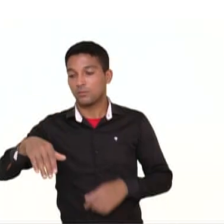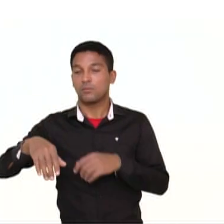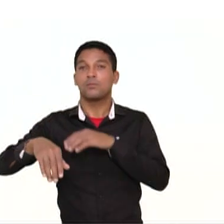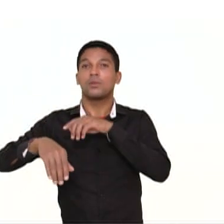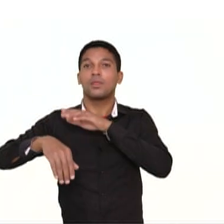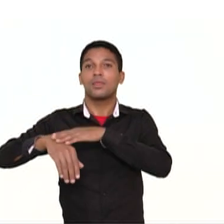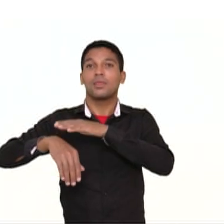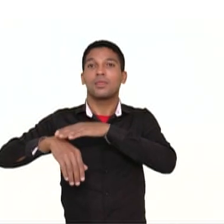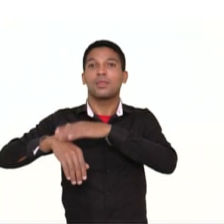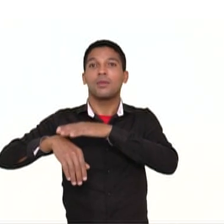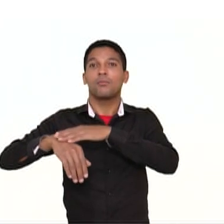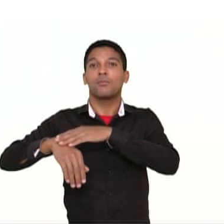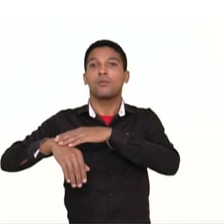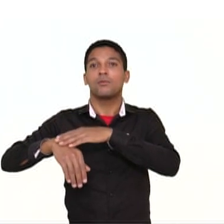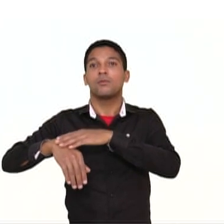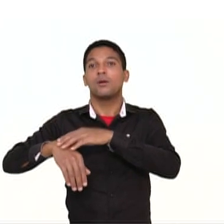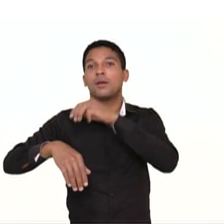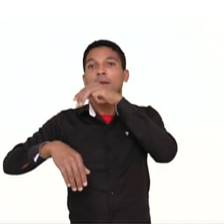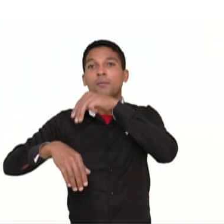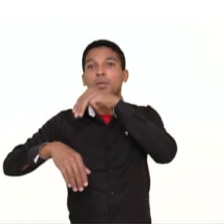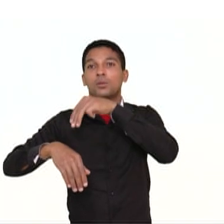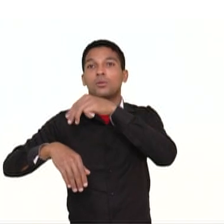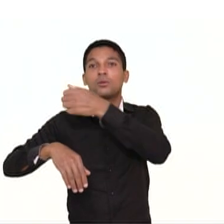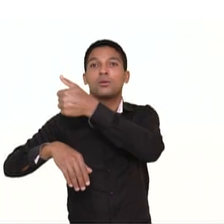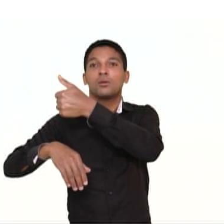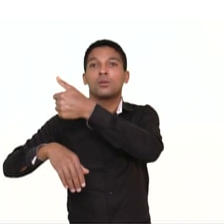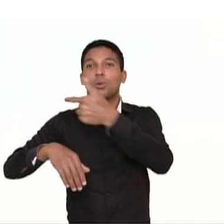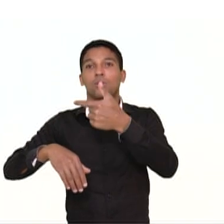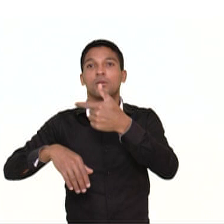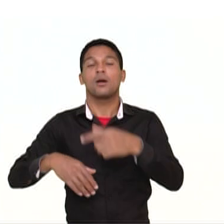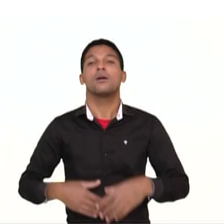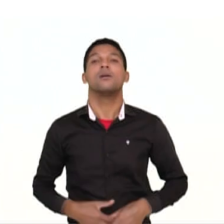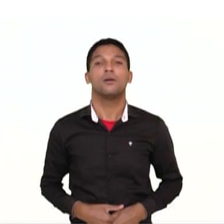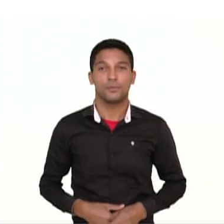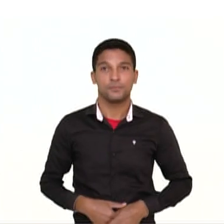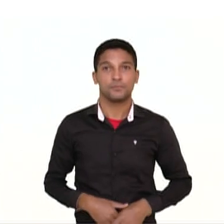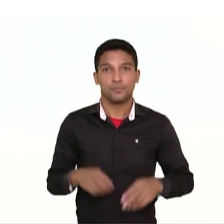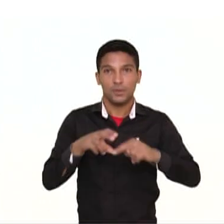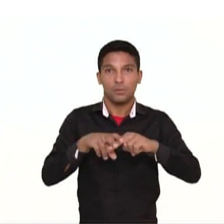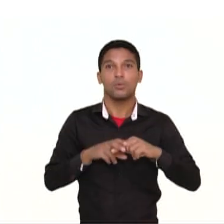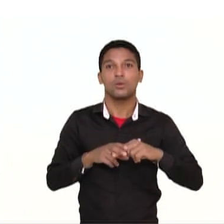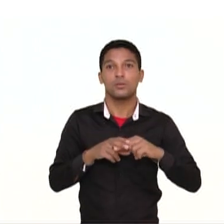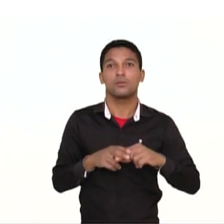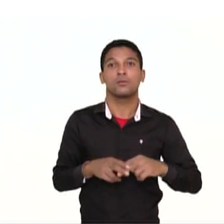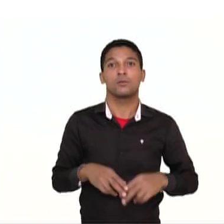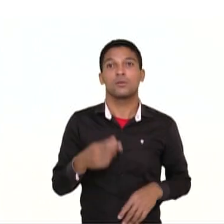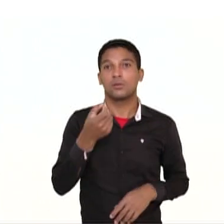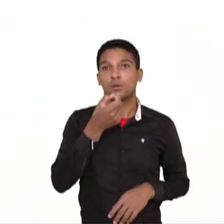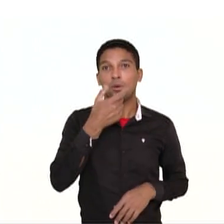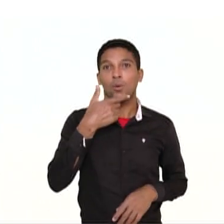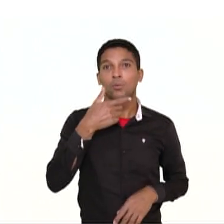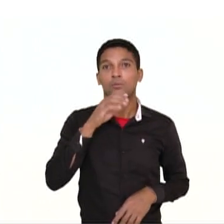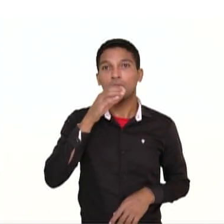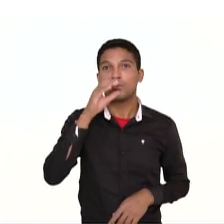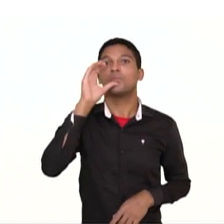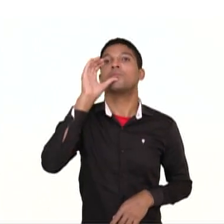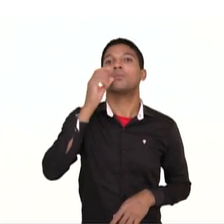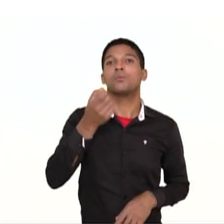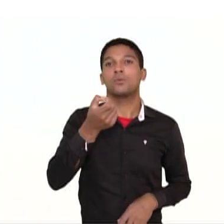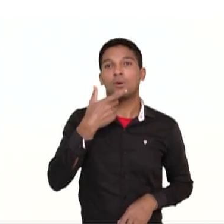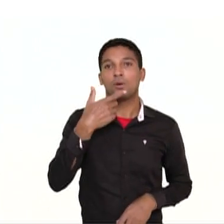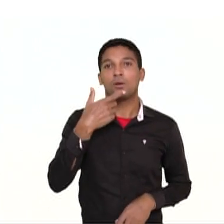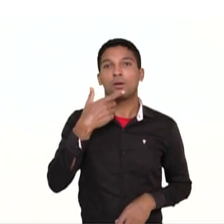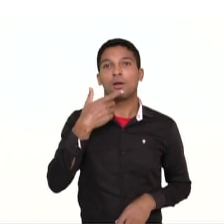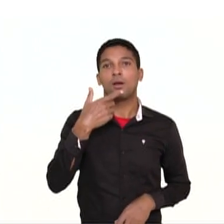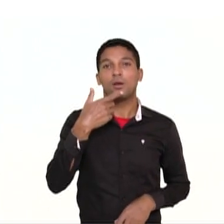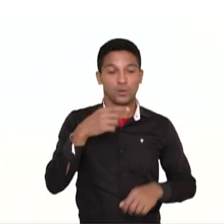Então, pelo problema, ele diz de efeito de um certo medicamento. Então, ele tem efeito zero, ou seja, não fez